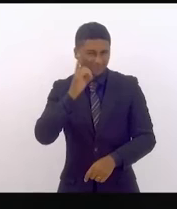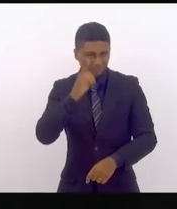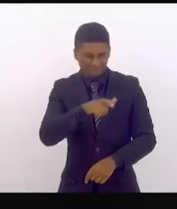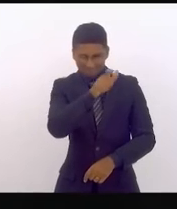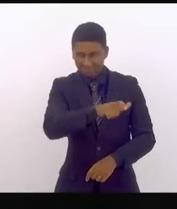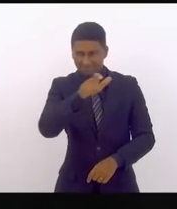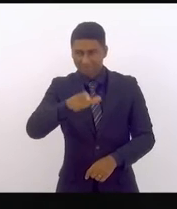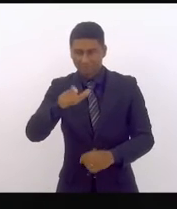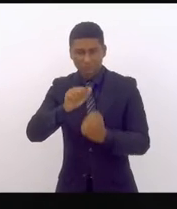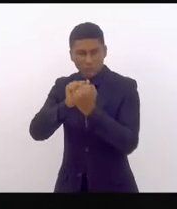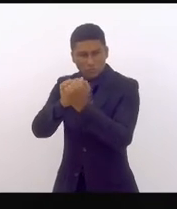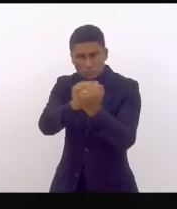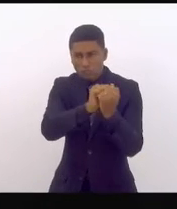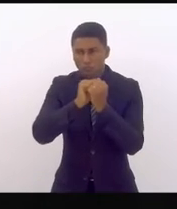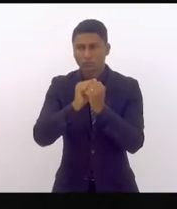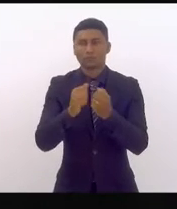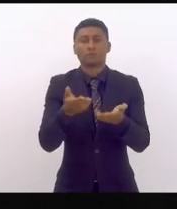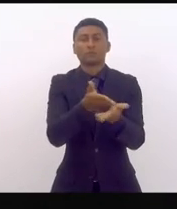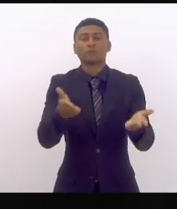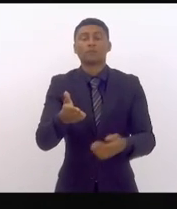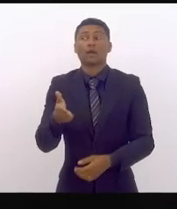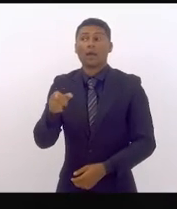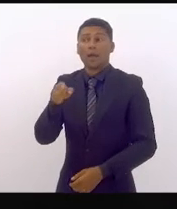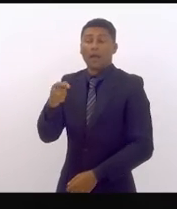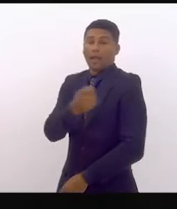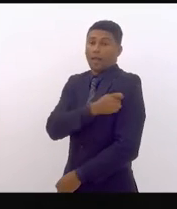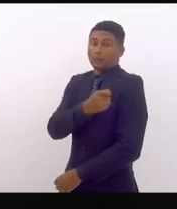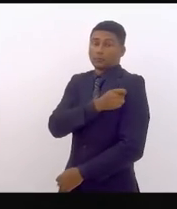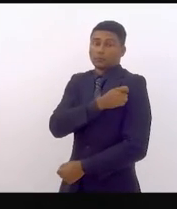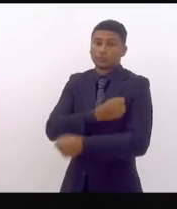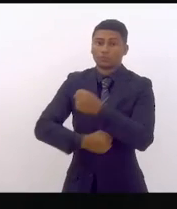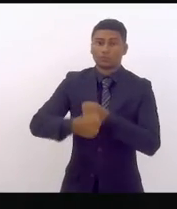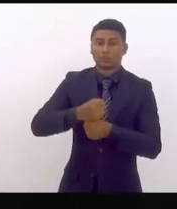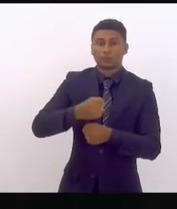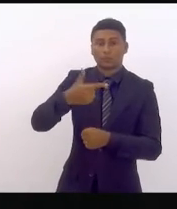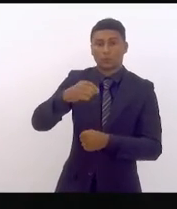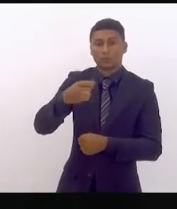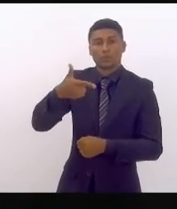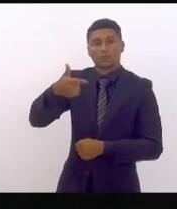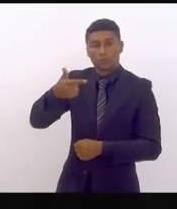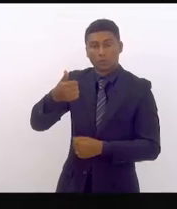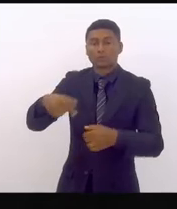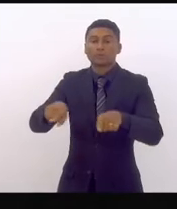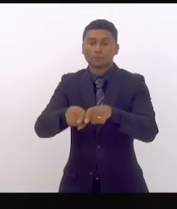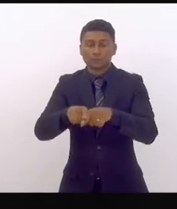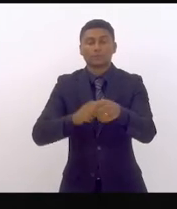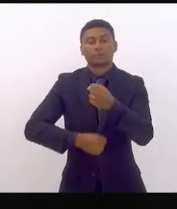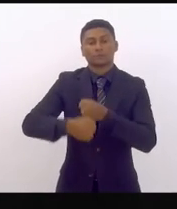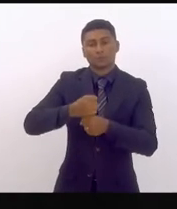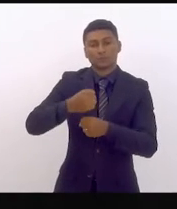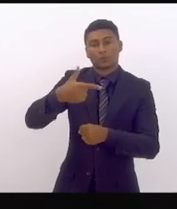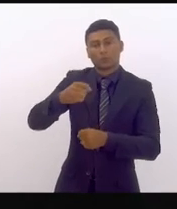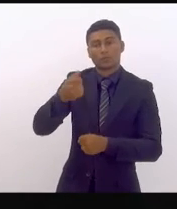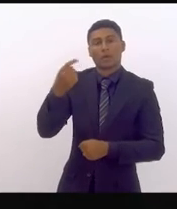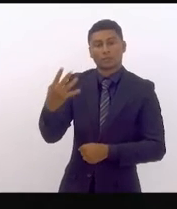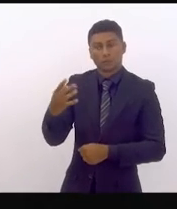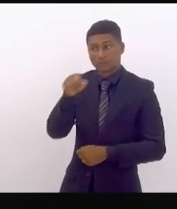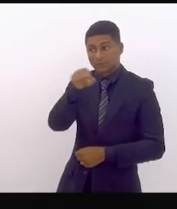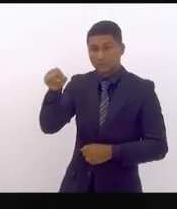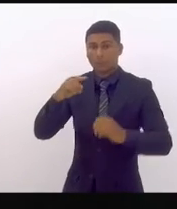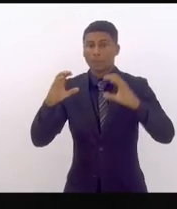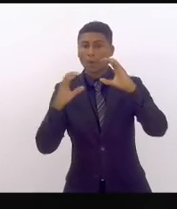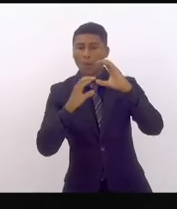com aqueles alunos que prestaram concurso no ano de 2012 e 14 para poder entrar